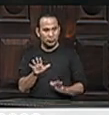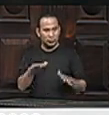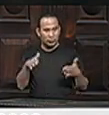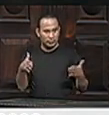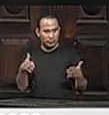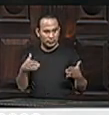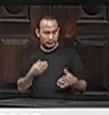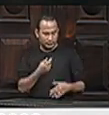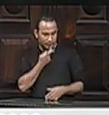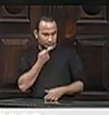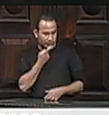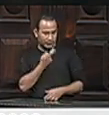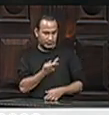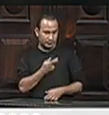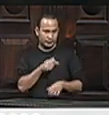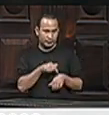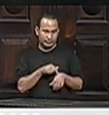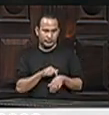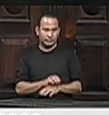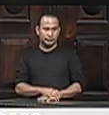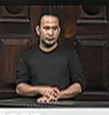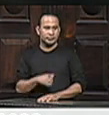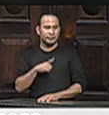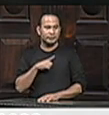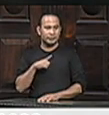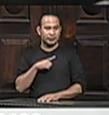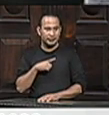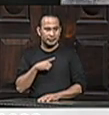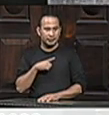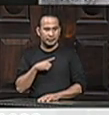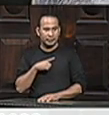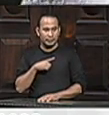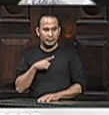evidentemente que o termo paritário